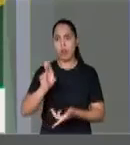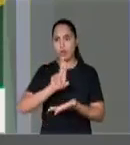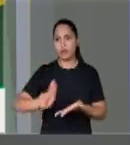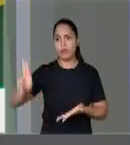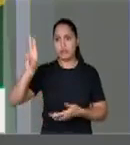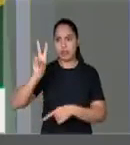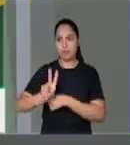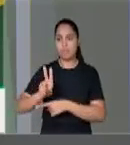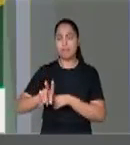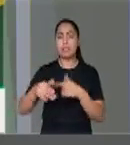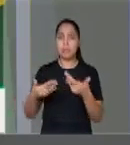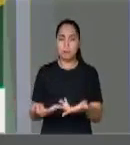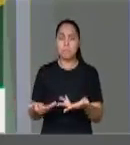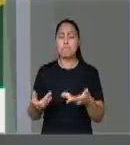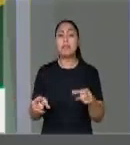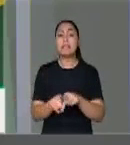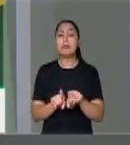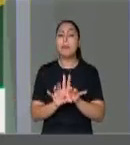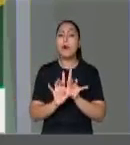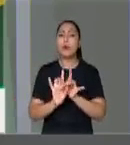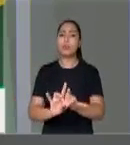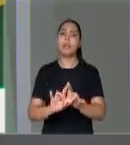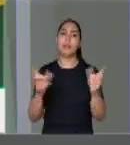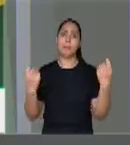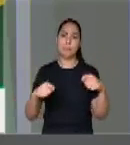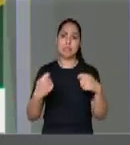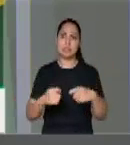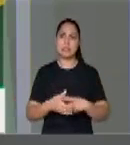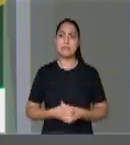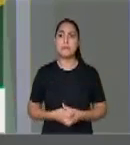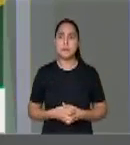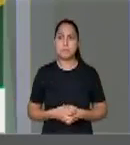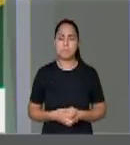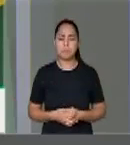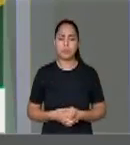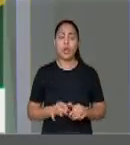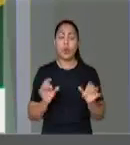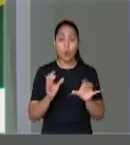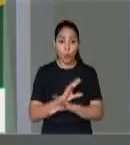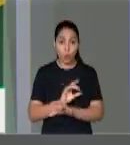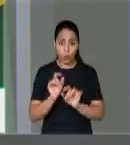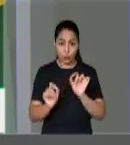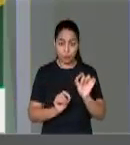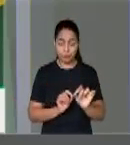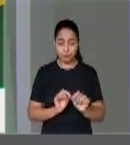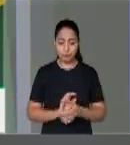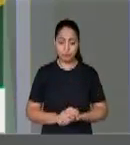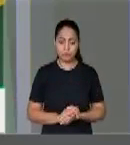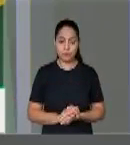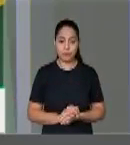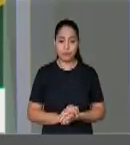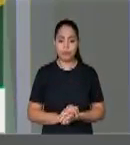Museu Nacional. Então, eu espero que a gente se una nesse sentido. Só para concluir, presidente,